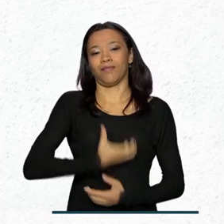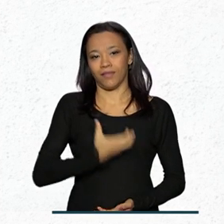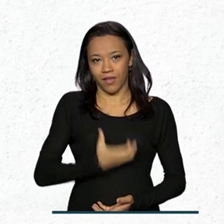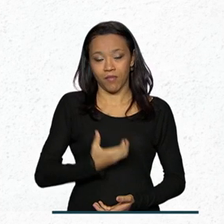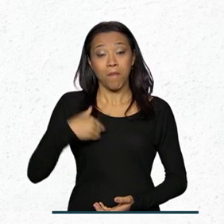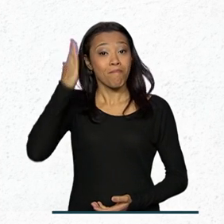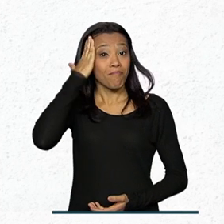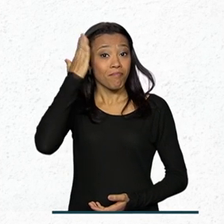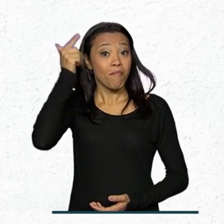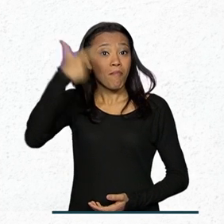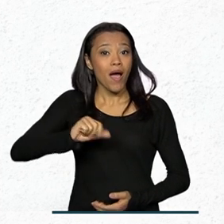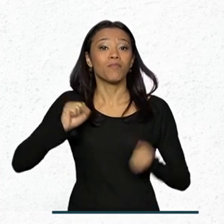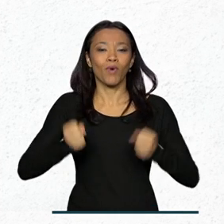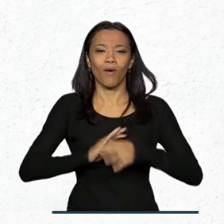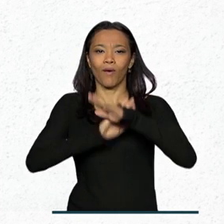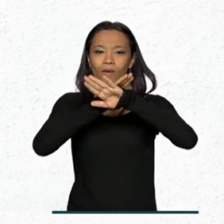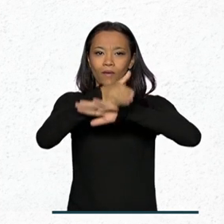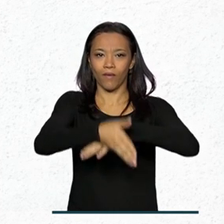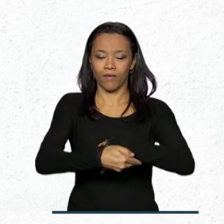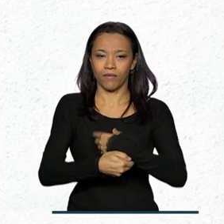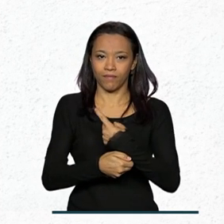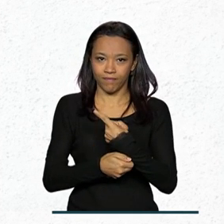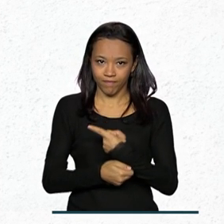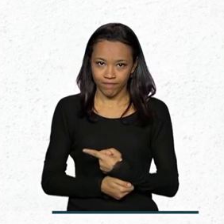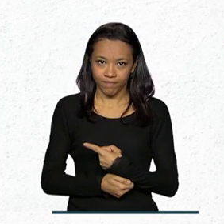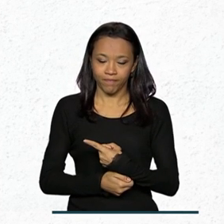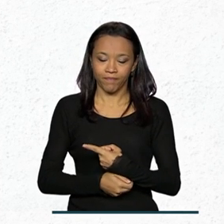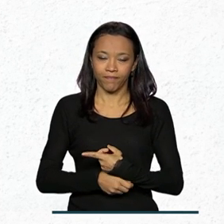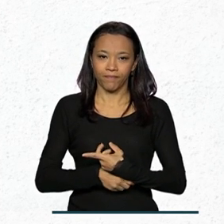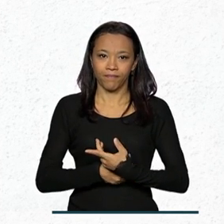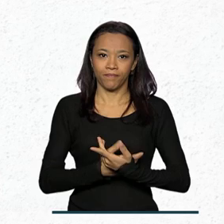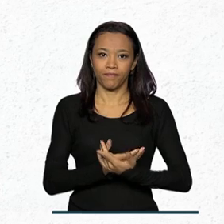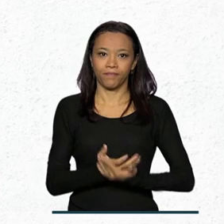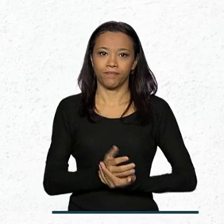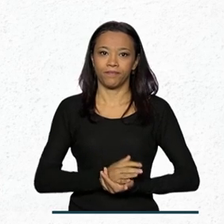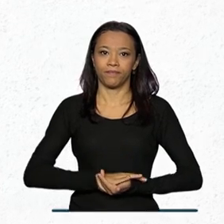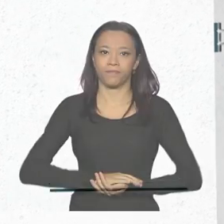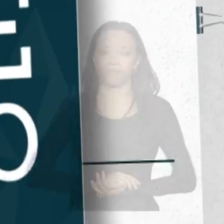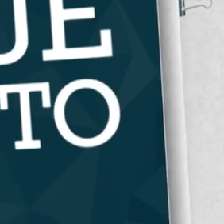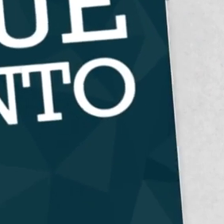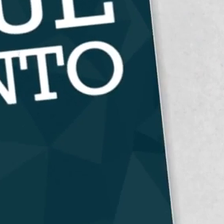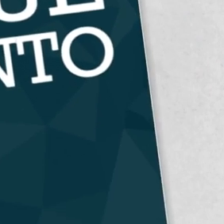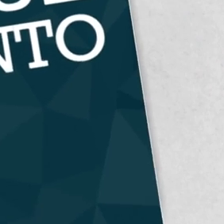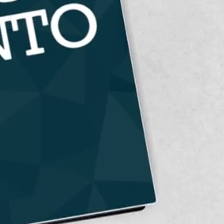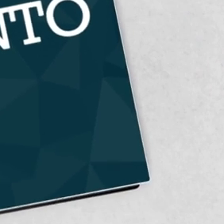Saiba mais em receita.fazenda.gov.br.